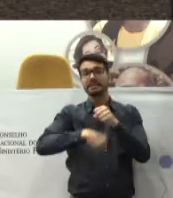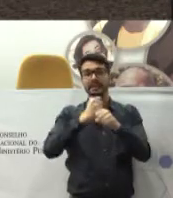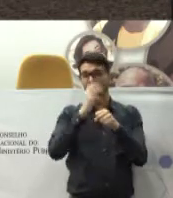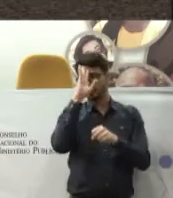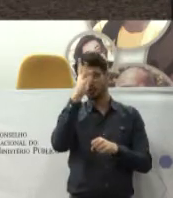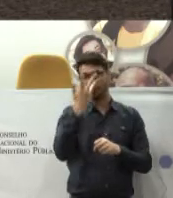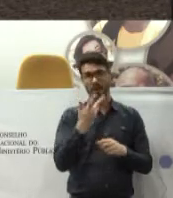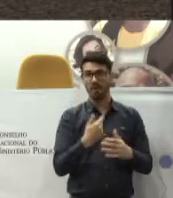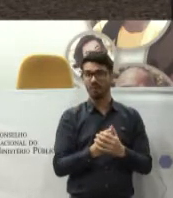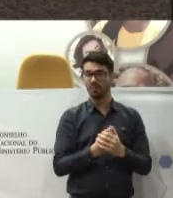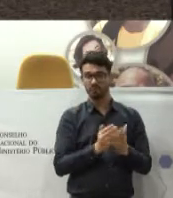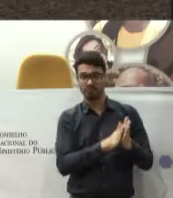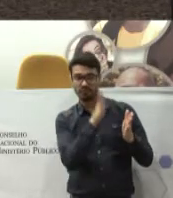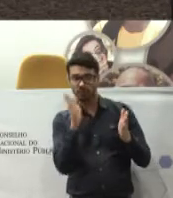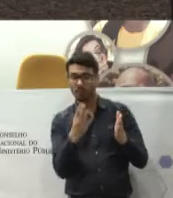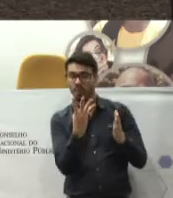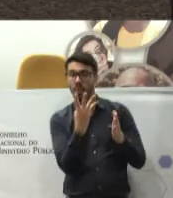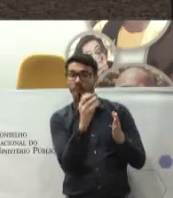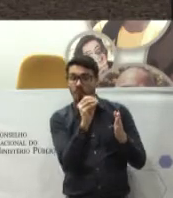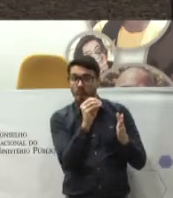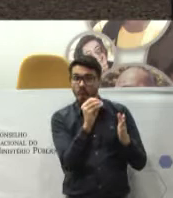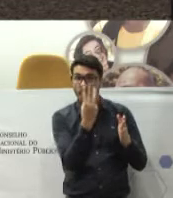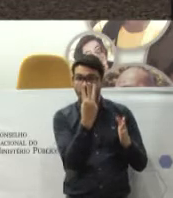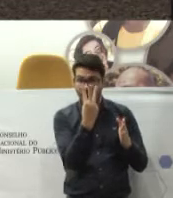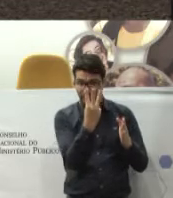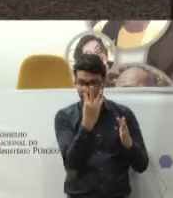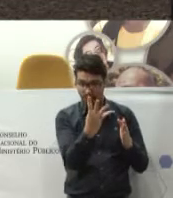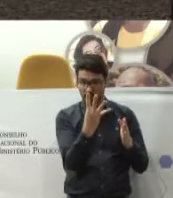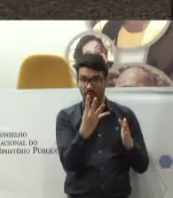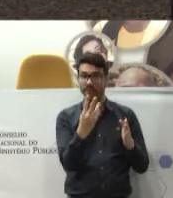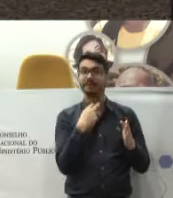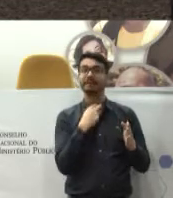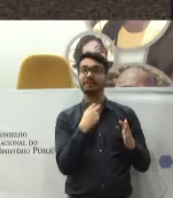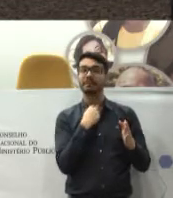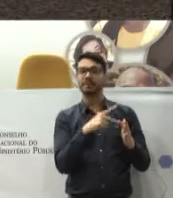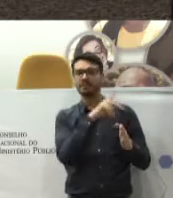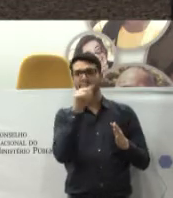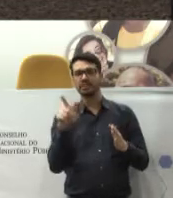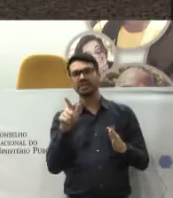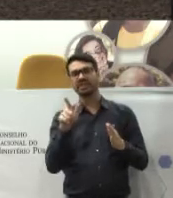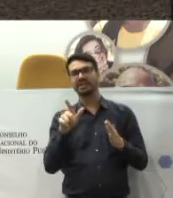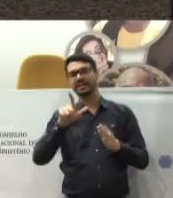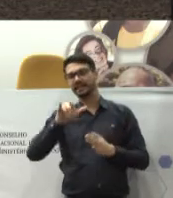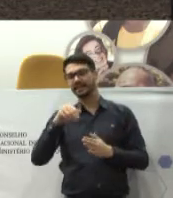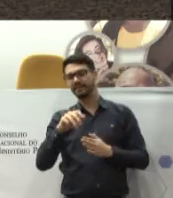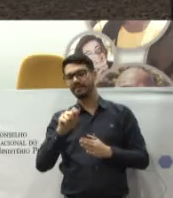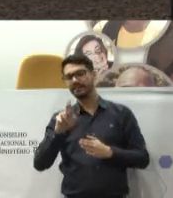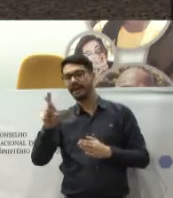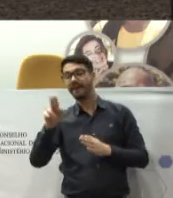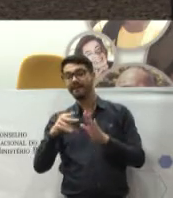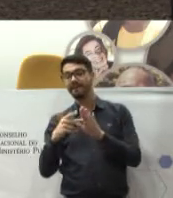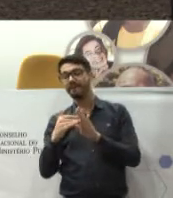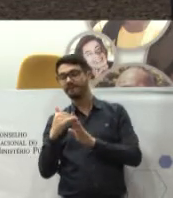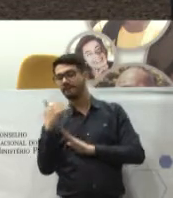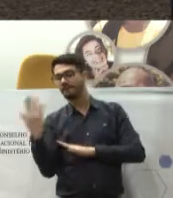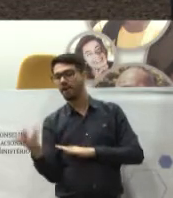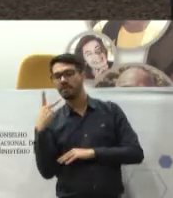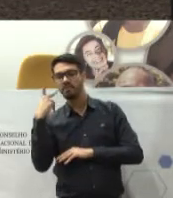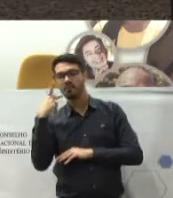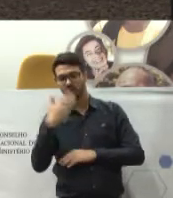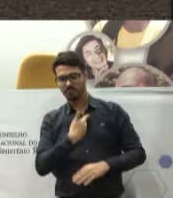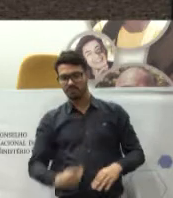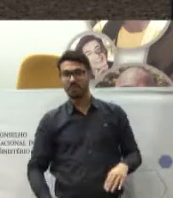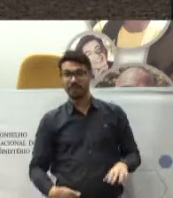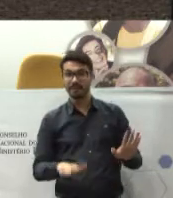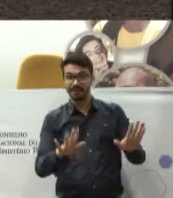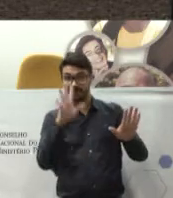4/5/2018. Então, a partir de 4/5/2018, de acordo com o STJ, não pode ter liminar fora da política pública, né? Está certo ou errado? Não sei.